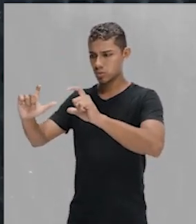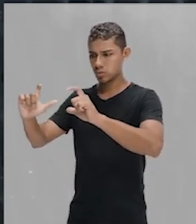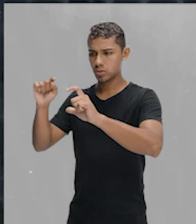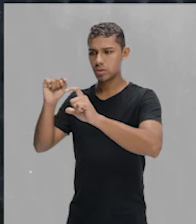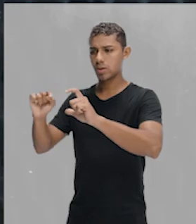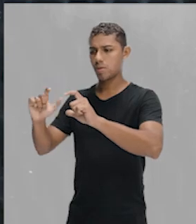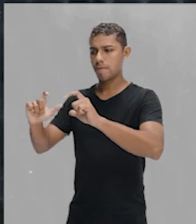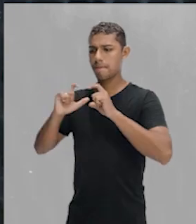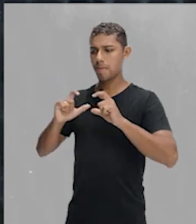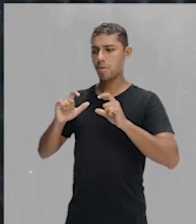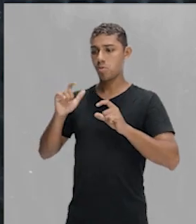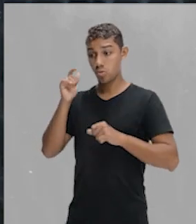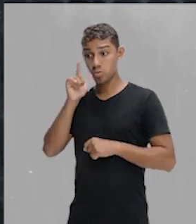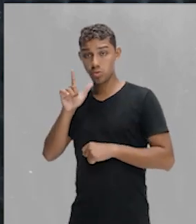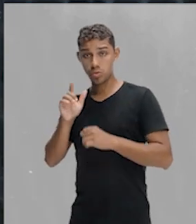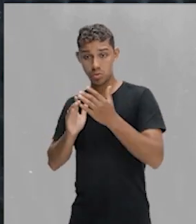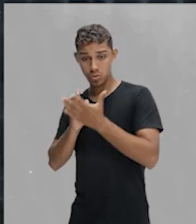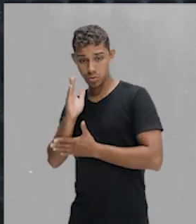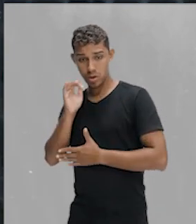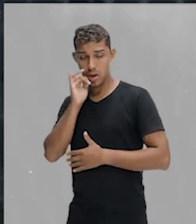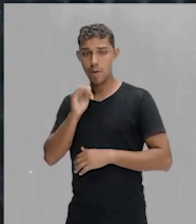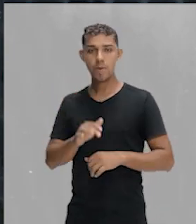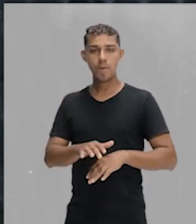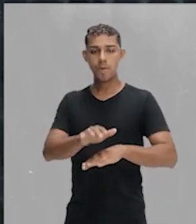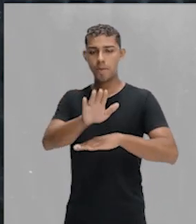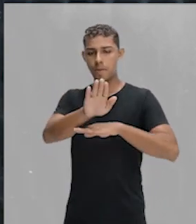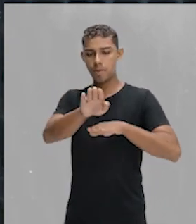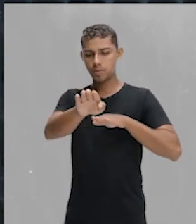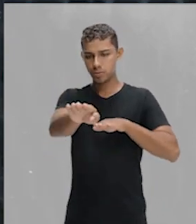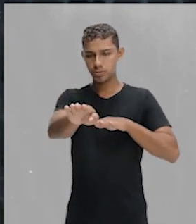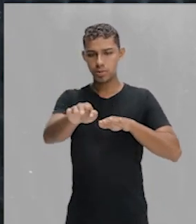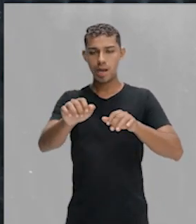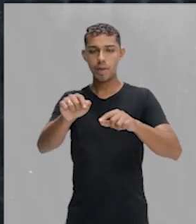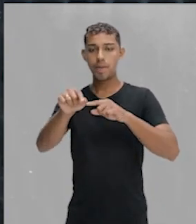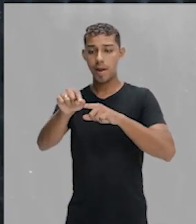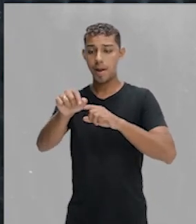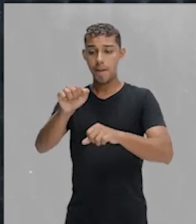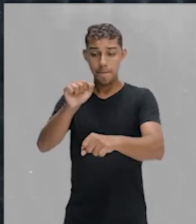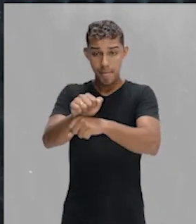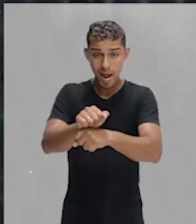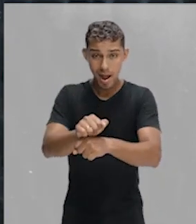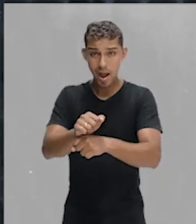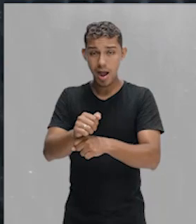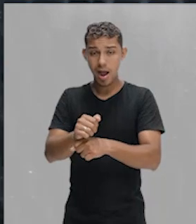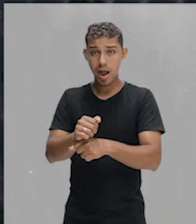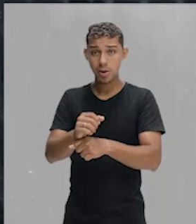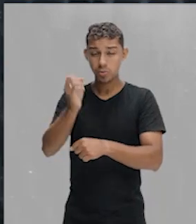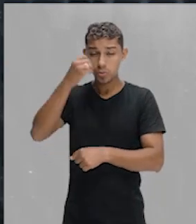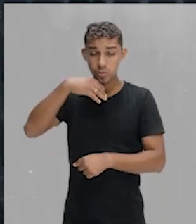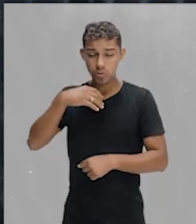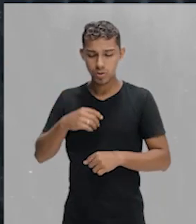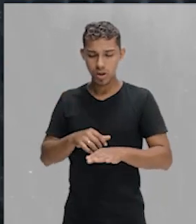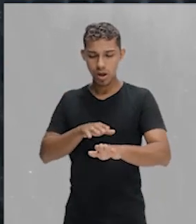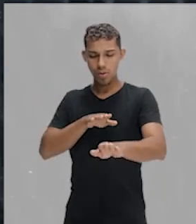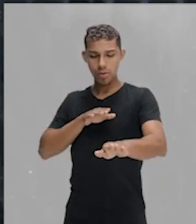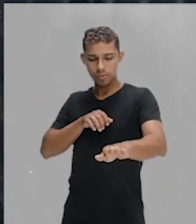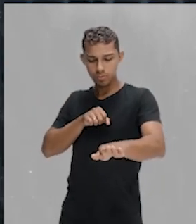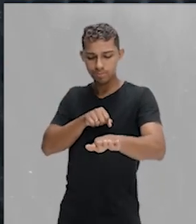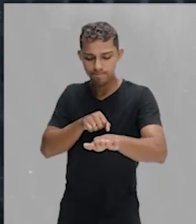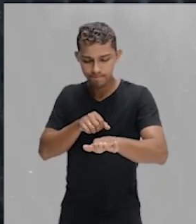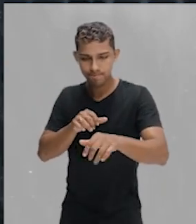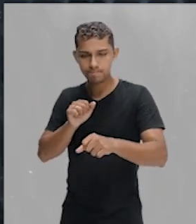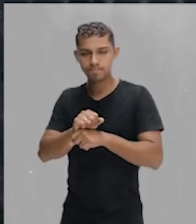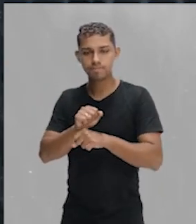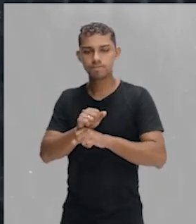do carro. Porque numa parada brusca do carro da frente, tenho como me defender e não bater no carro que está na frente, tá? Eu tenho